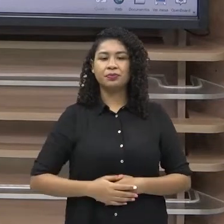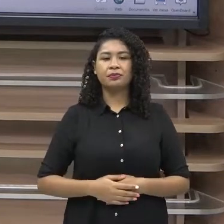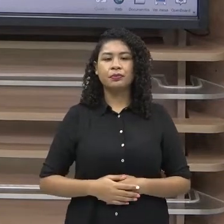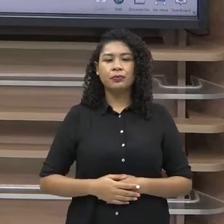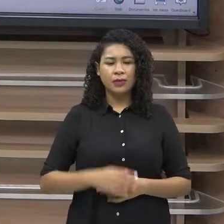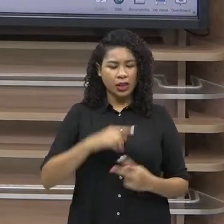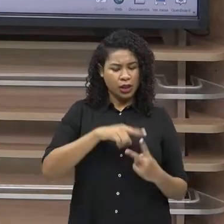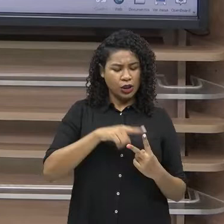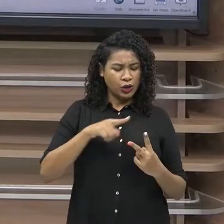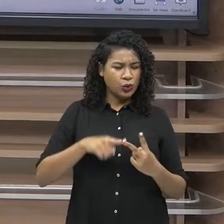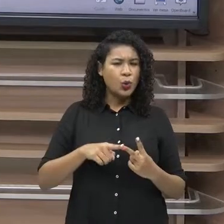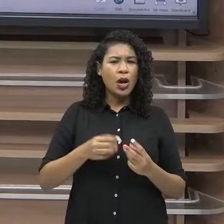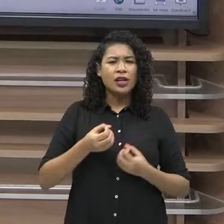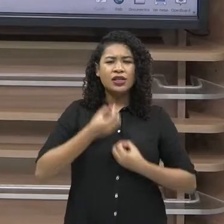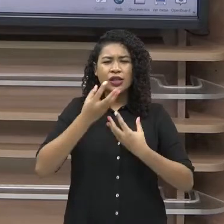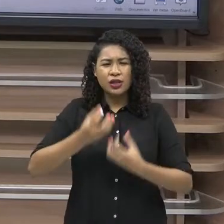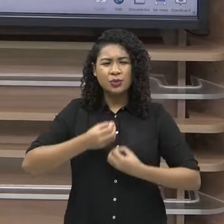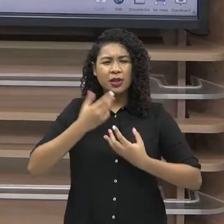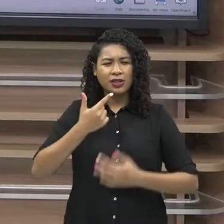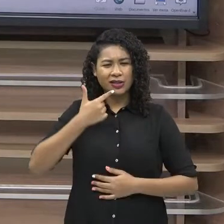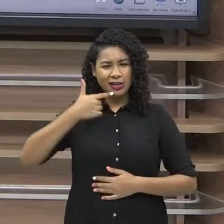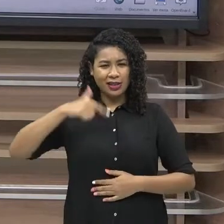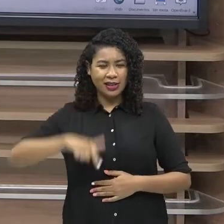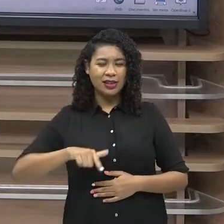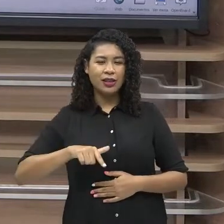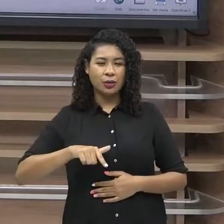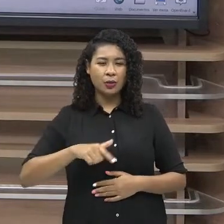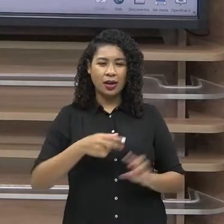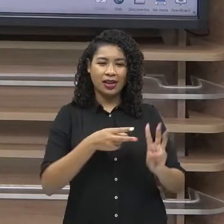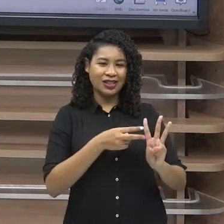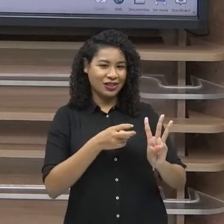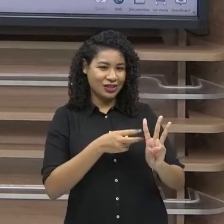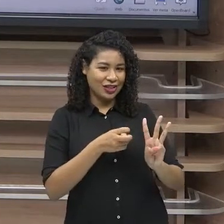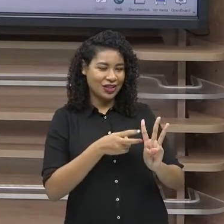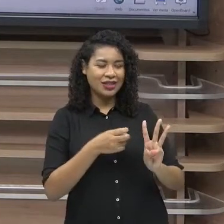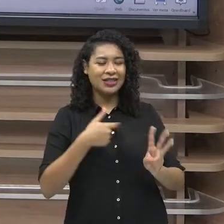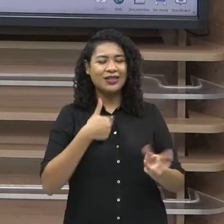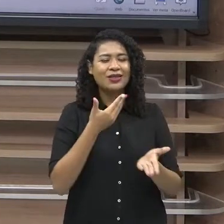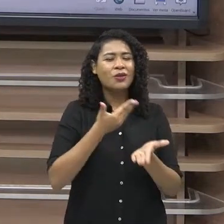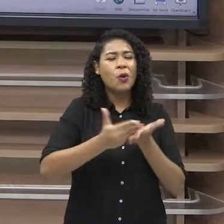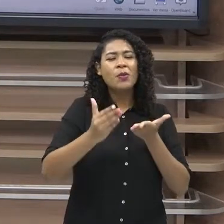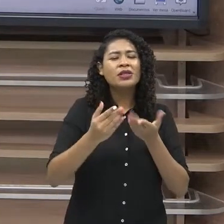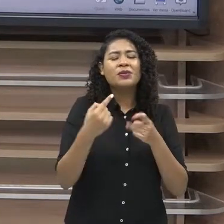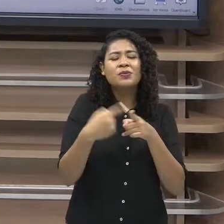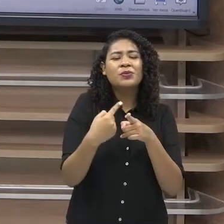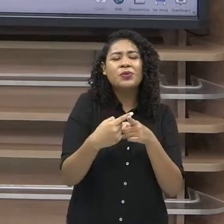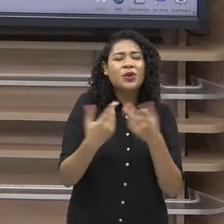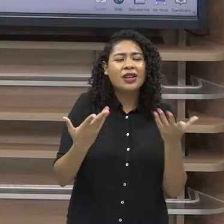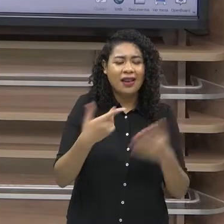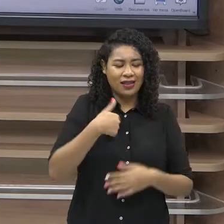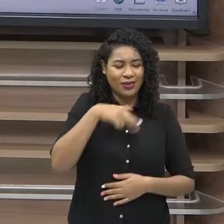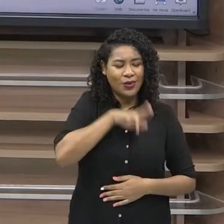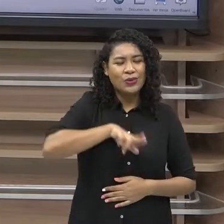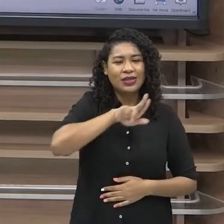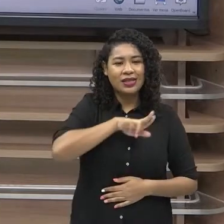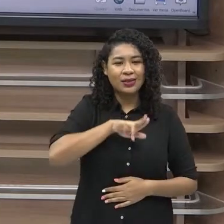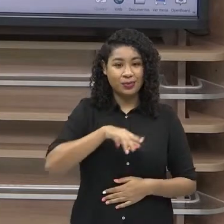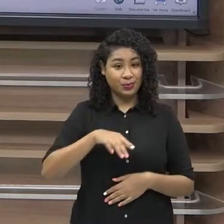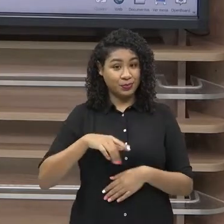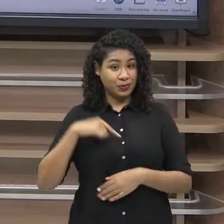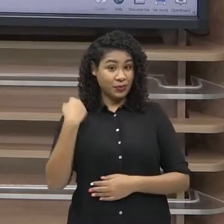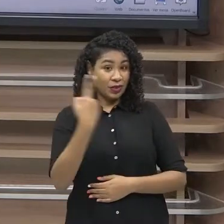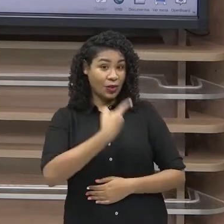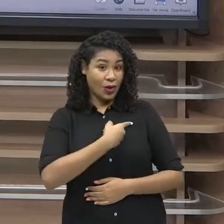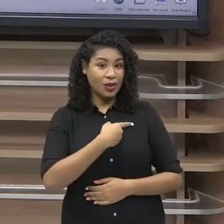indígena? Para dizer que nós, apesar de estarmos no Brasil, falarmos a